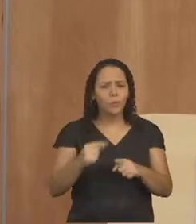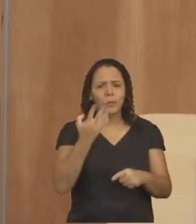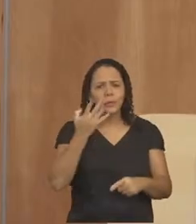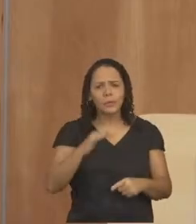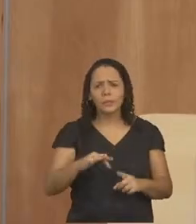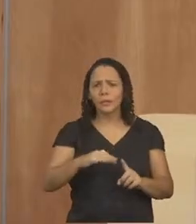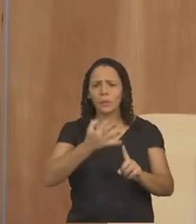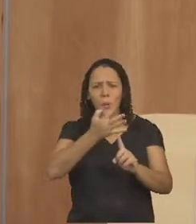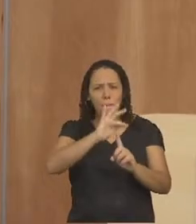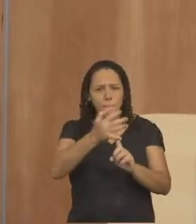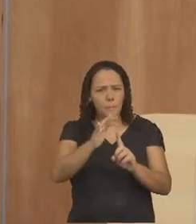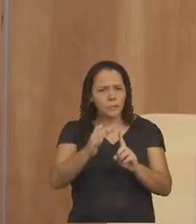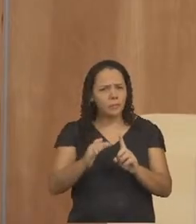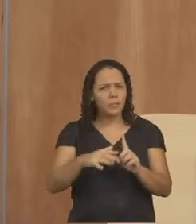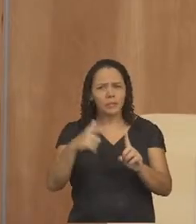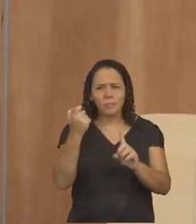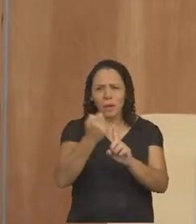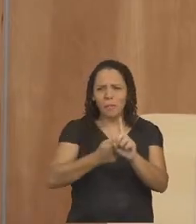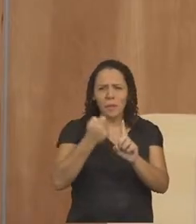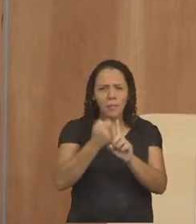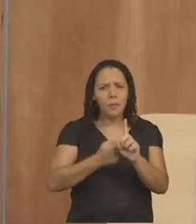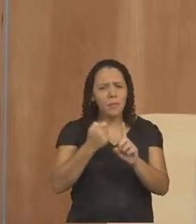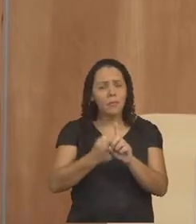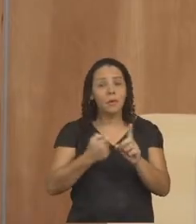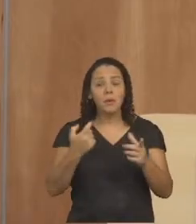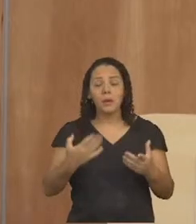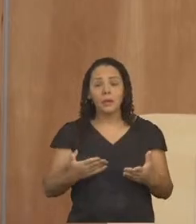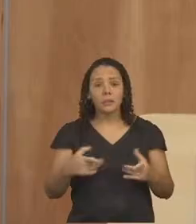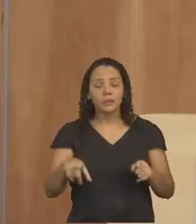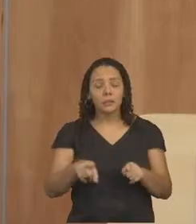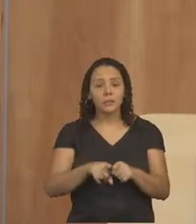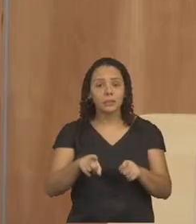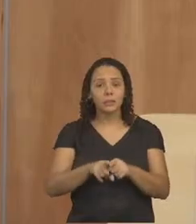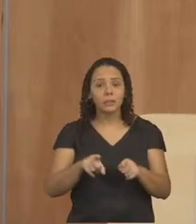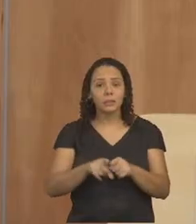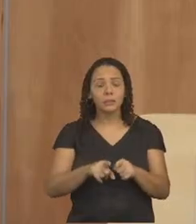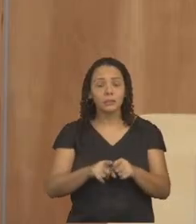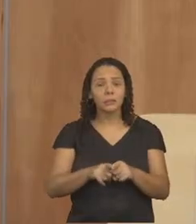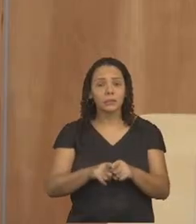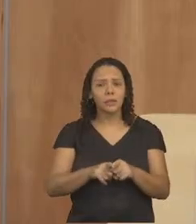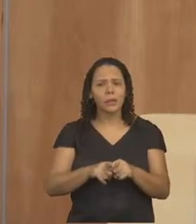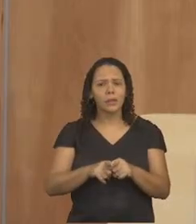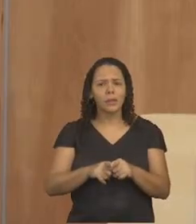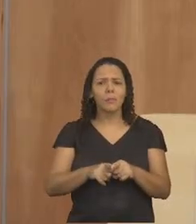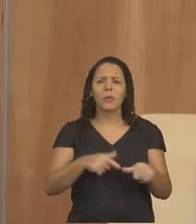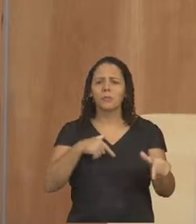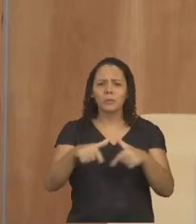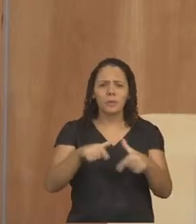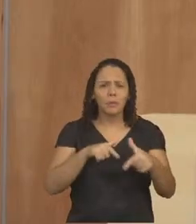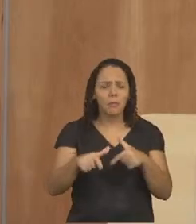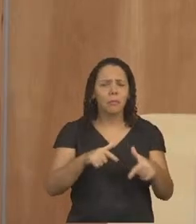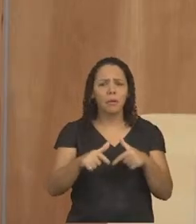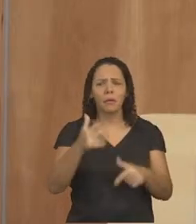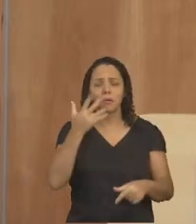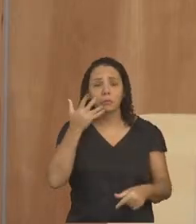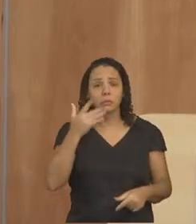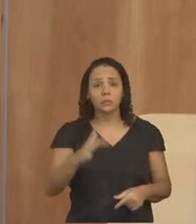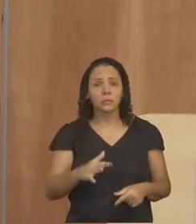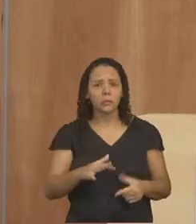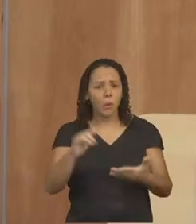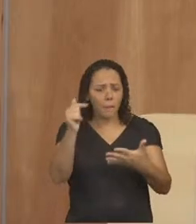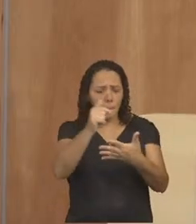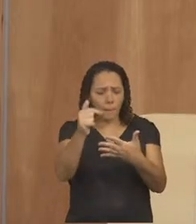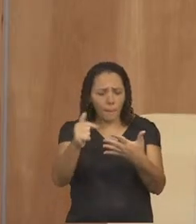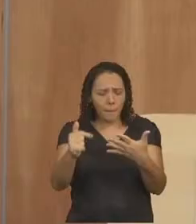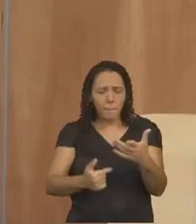desde exploração de abuso econômico, de abuso da mão de obra infantil, né, do trabalho infantil. Então não